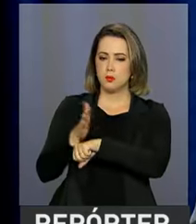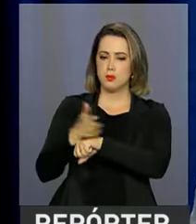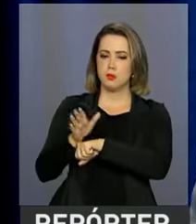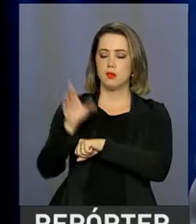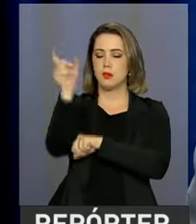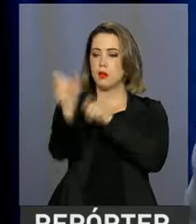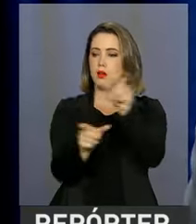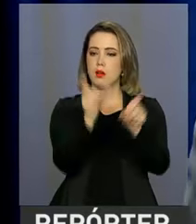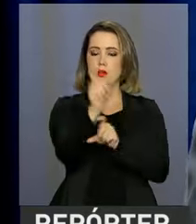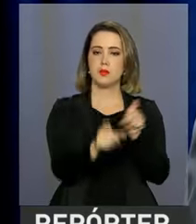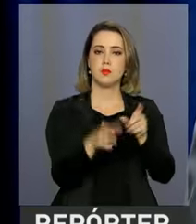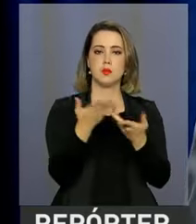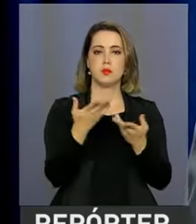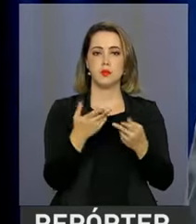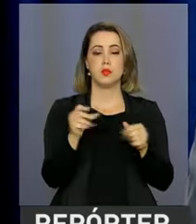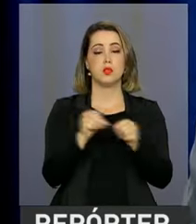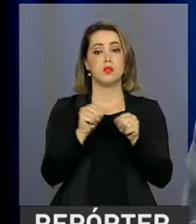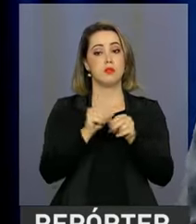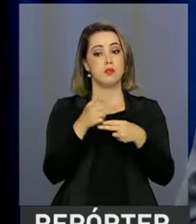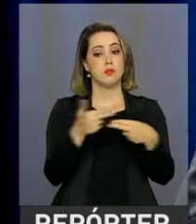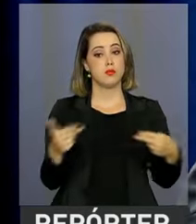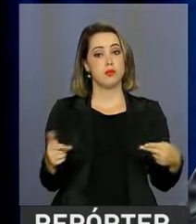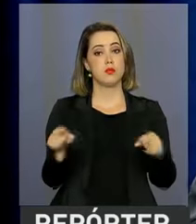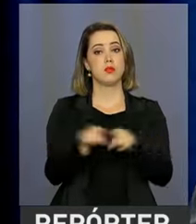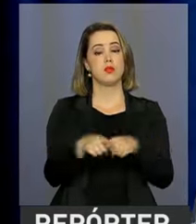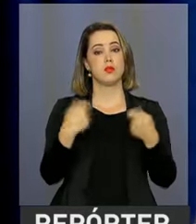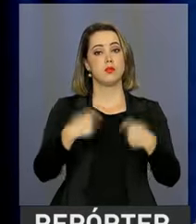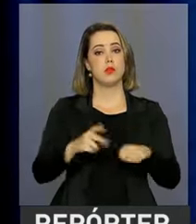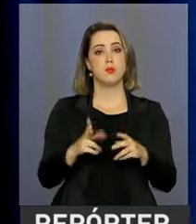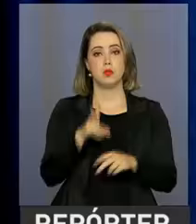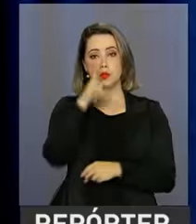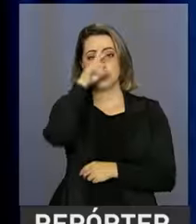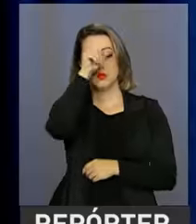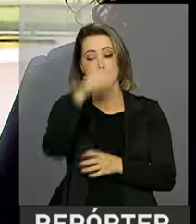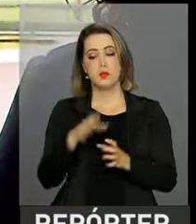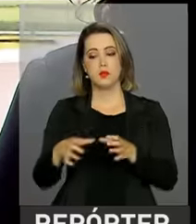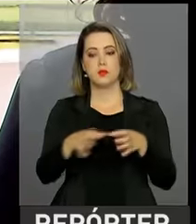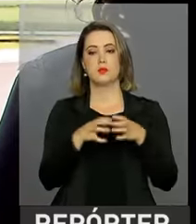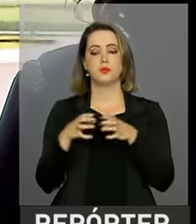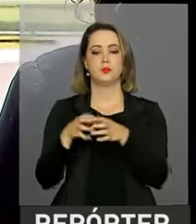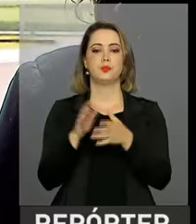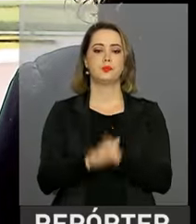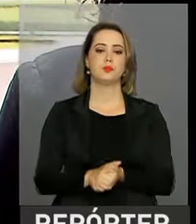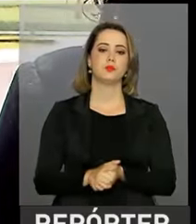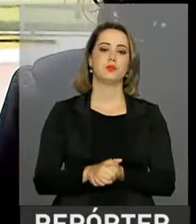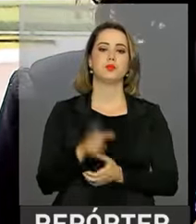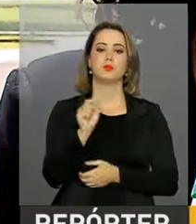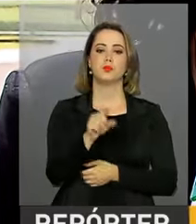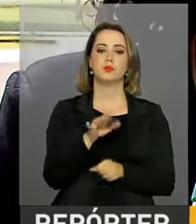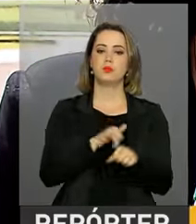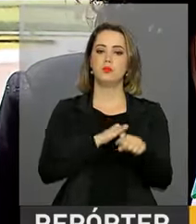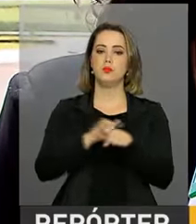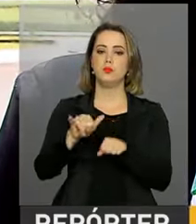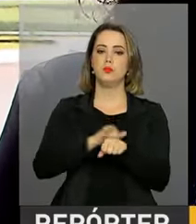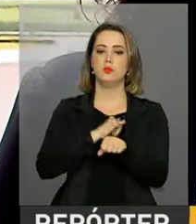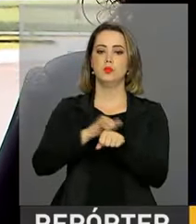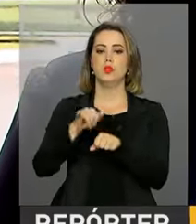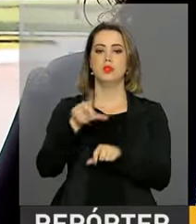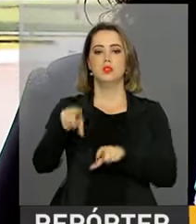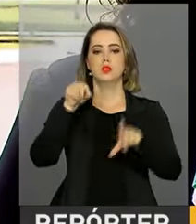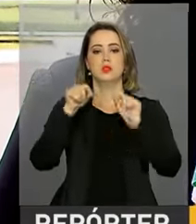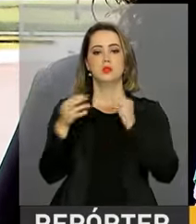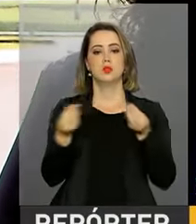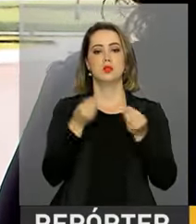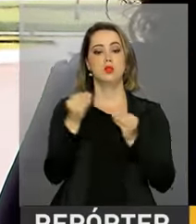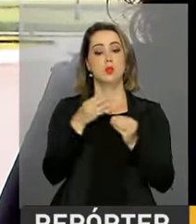produzir os instrumentos e fortalecer as instituições a estratégia nacional de inteligência vai definir a